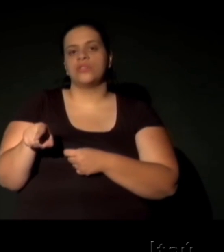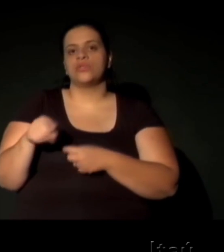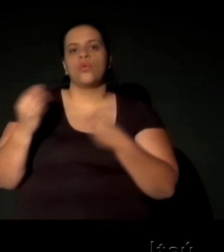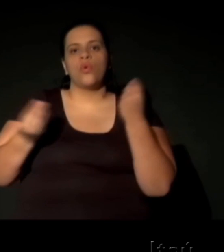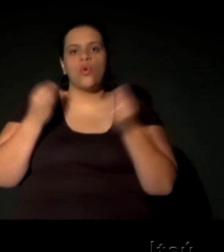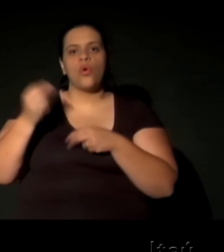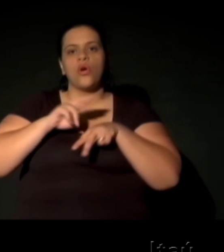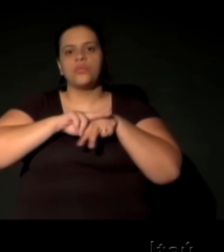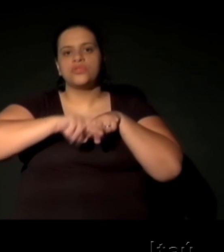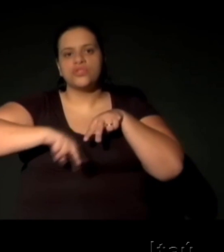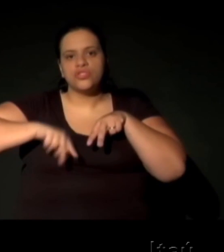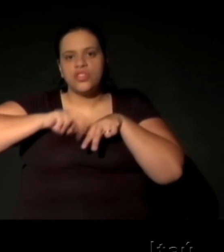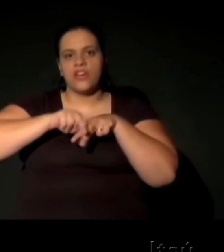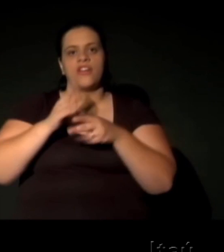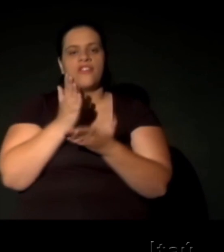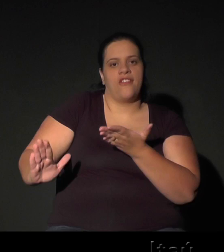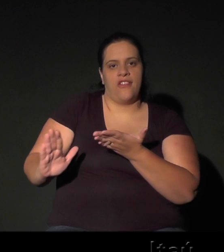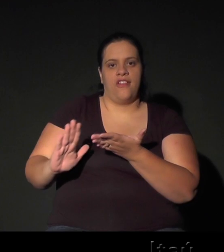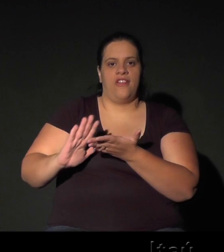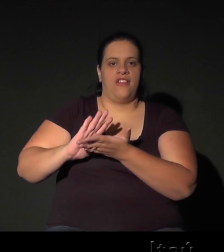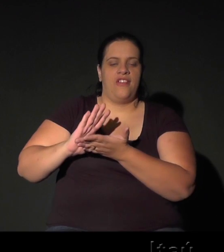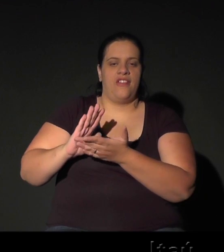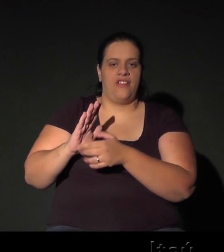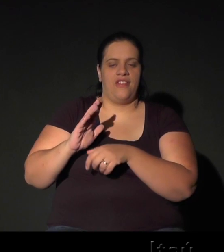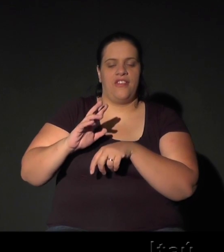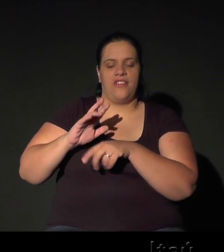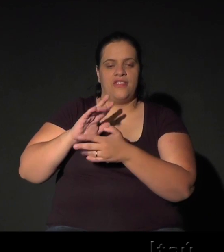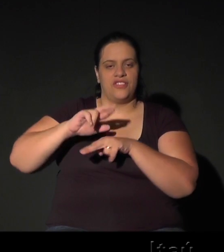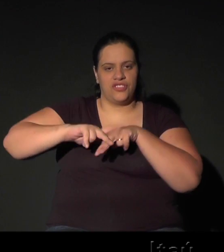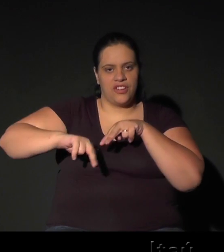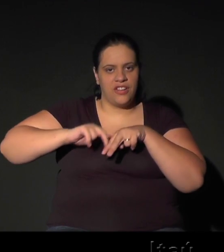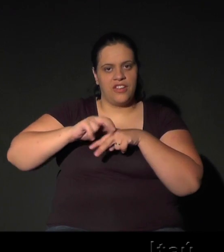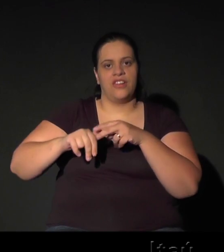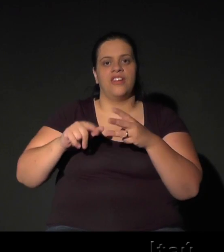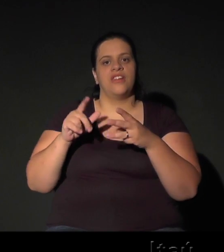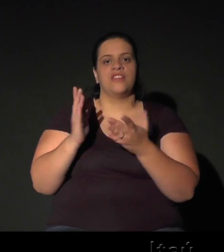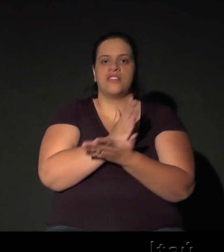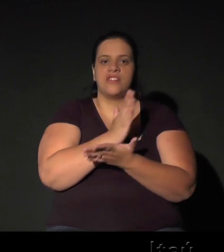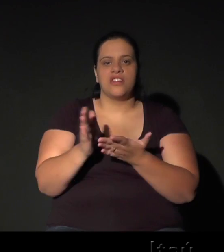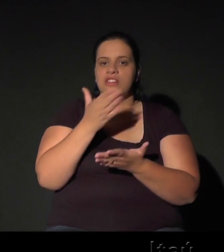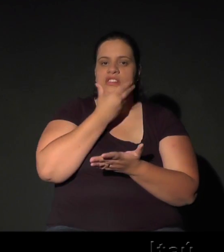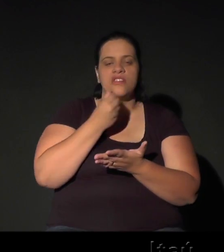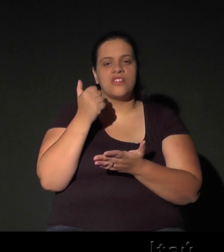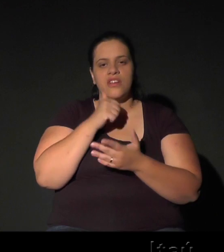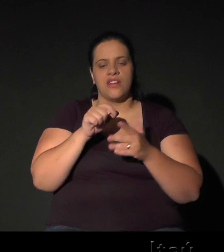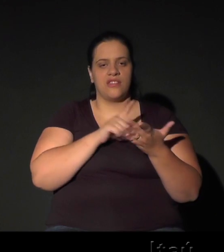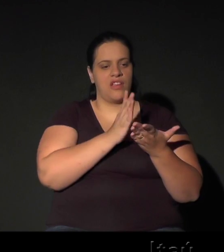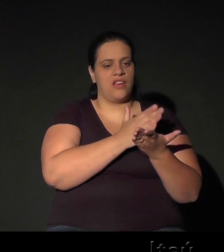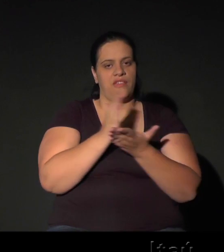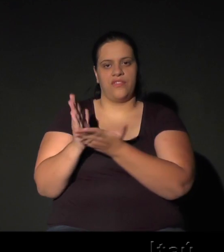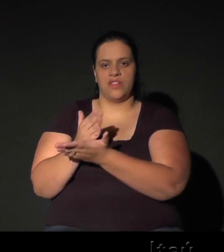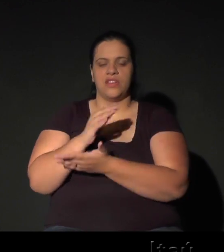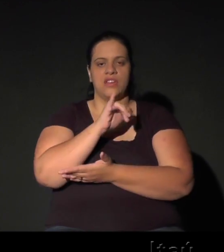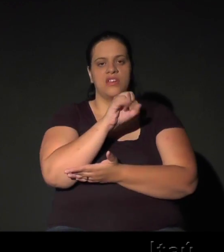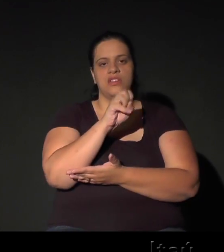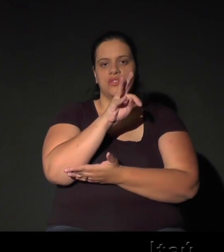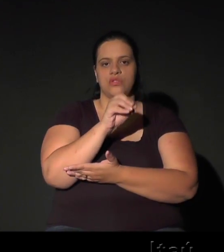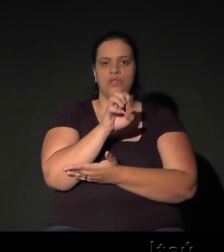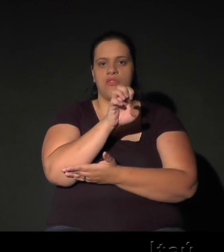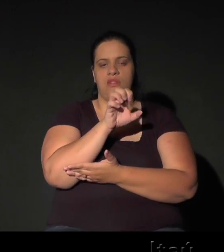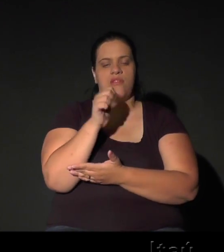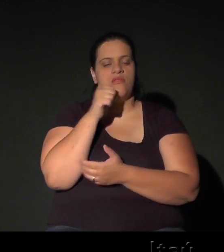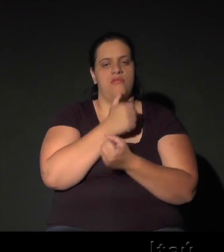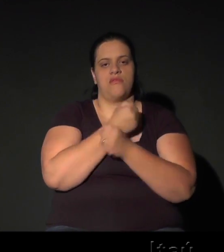gênero de misogenia de sexismo né são duas capas eh diferentes da ISTOÉ sobre as explosões nervosas da